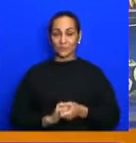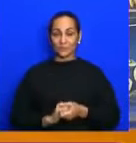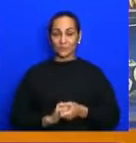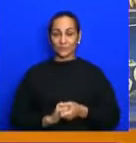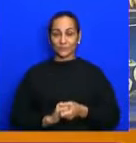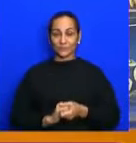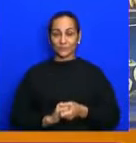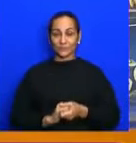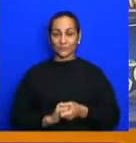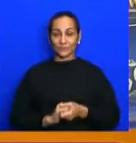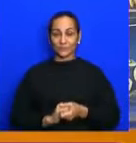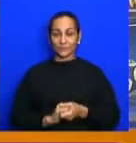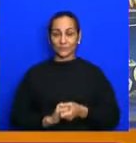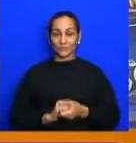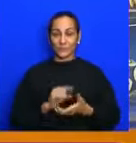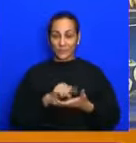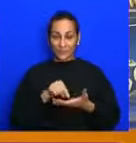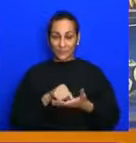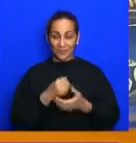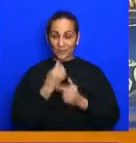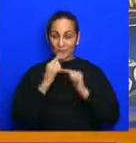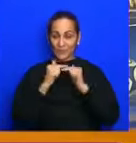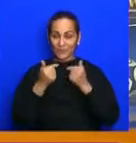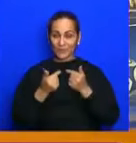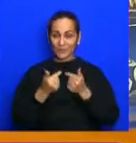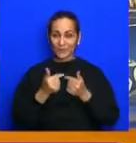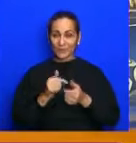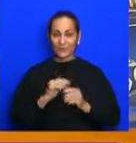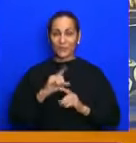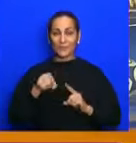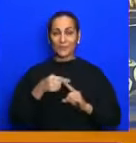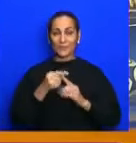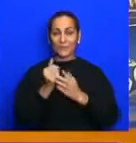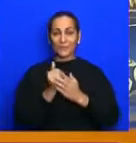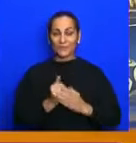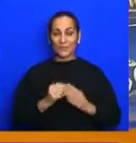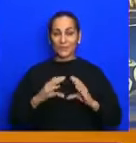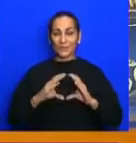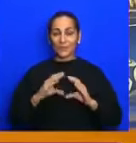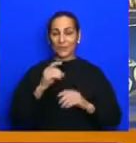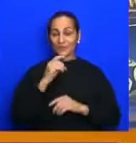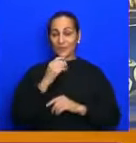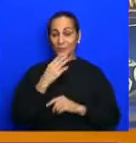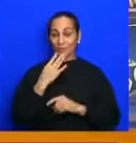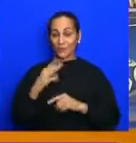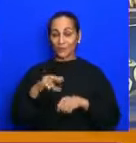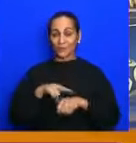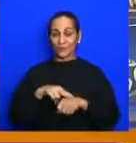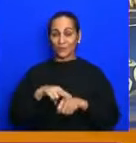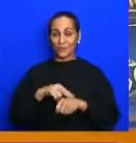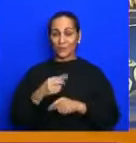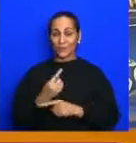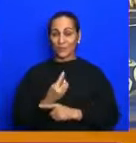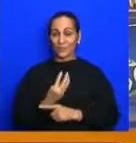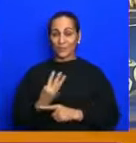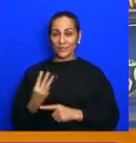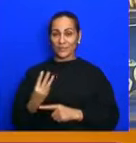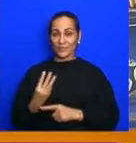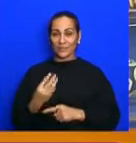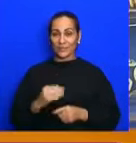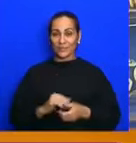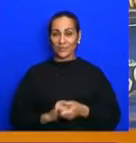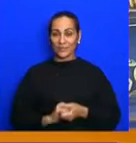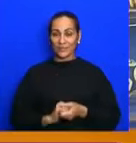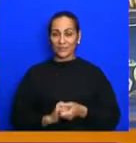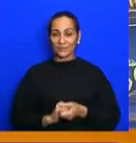01. Está marcando. Boa sorte. Mais uma dezena chegando. Bola verde, 13. Verde